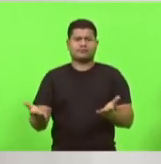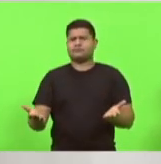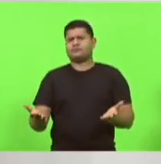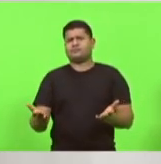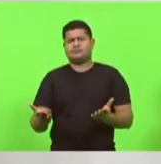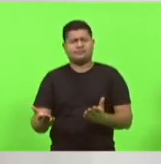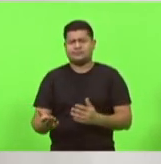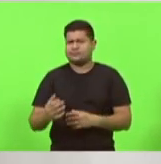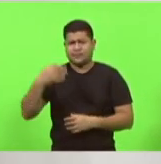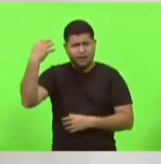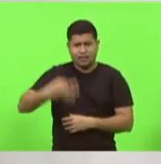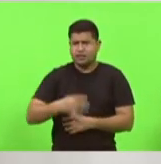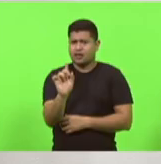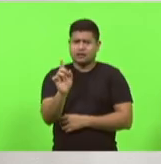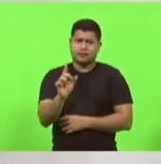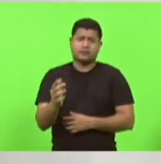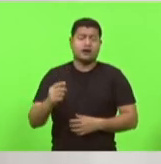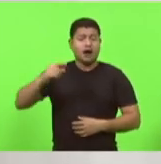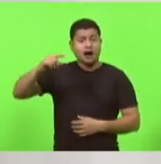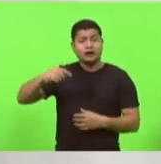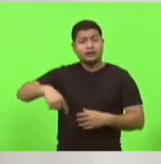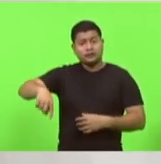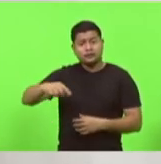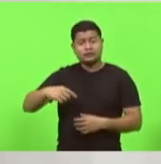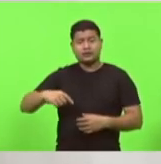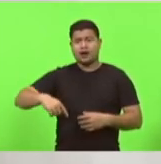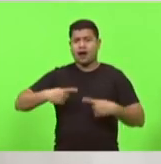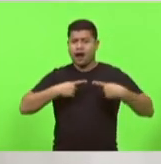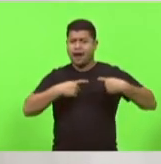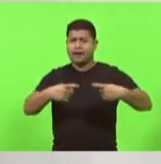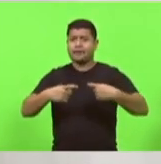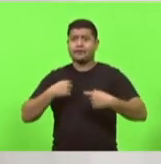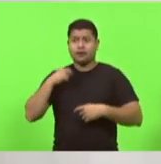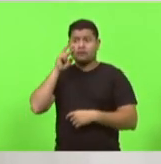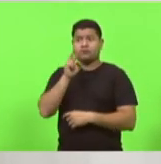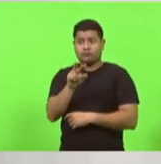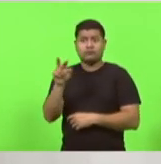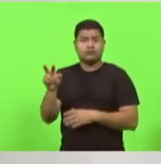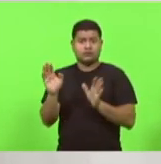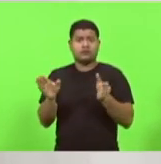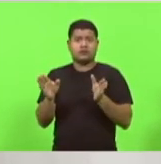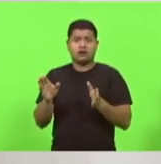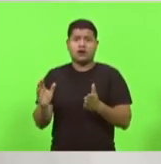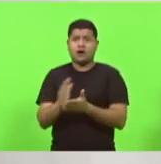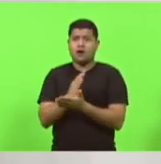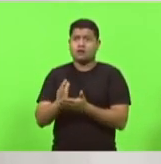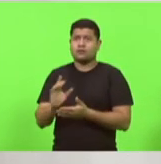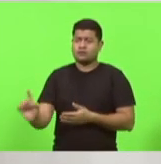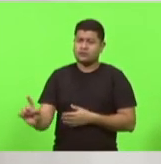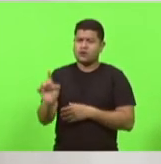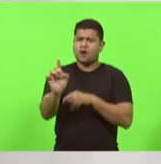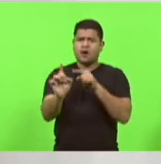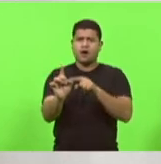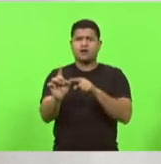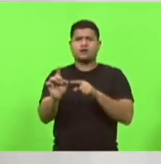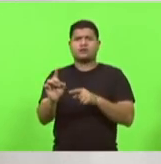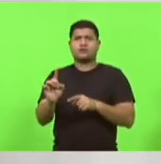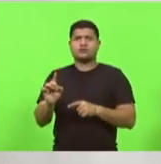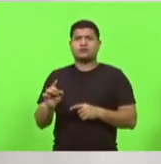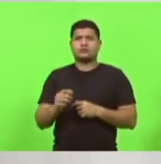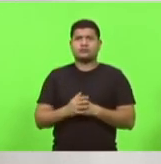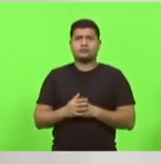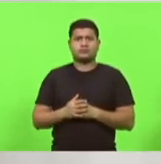não é justo. Então, não é uma guerra. Eu vi gente levando para o lado, para